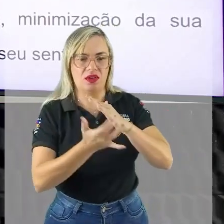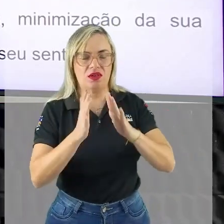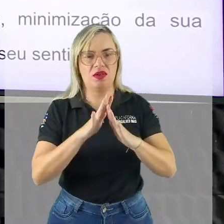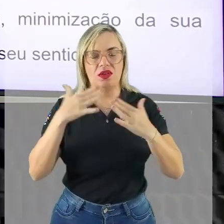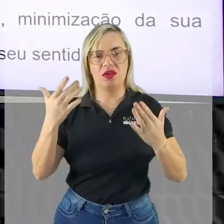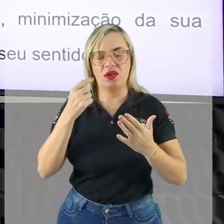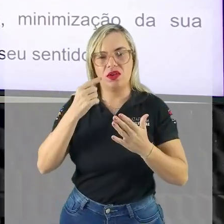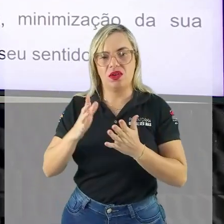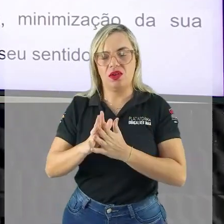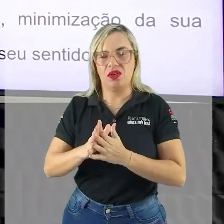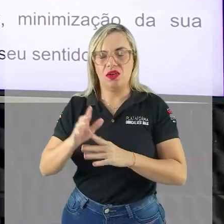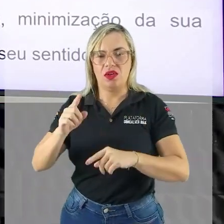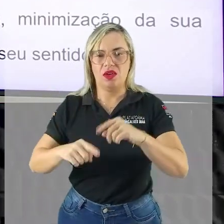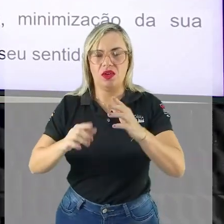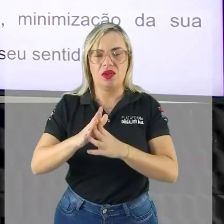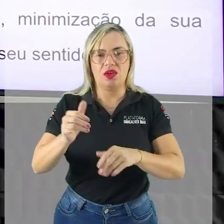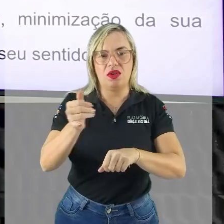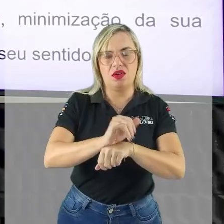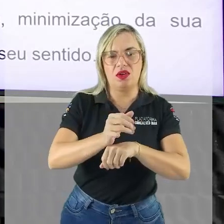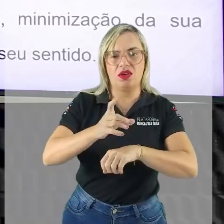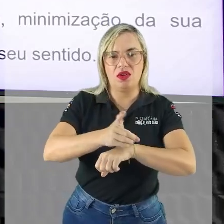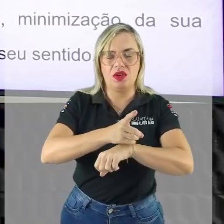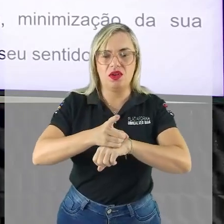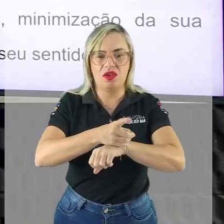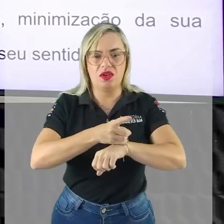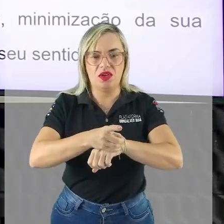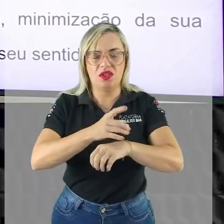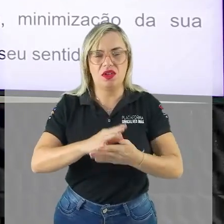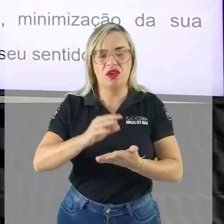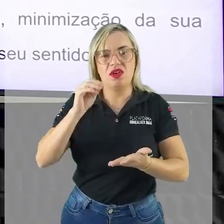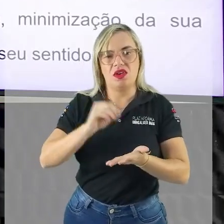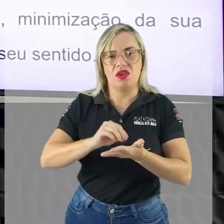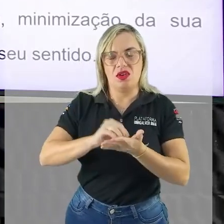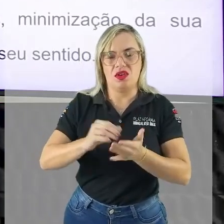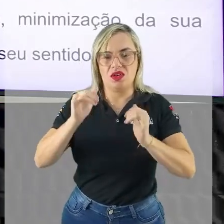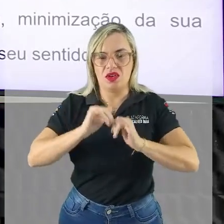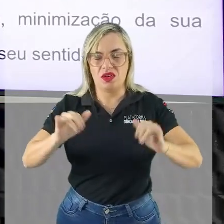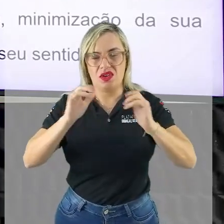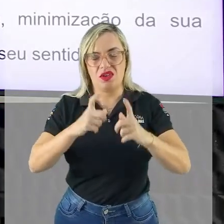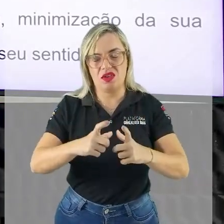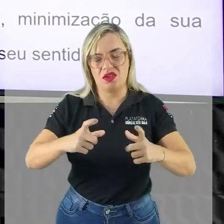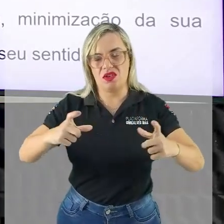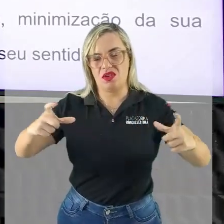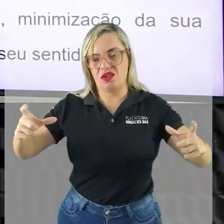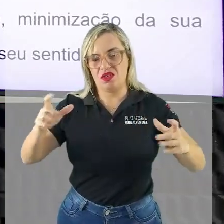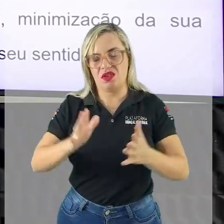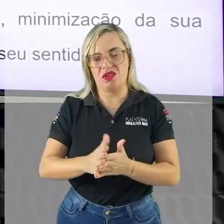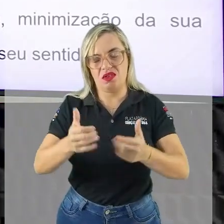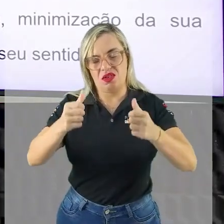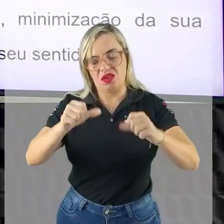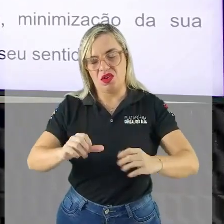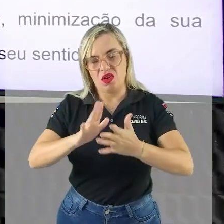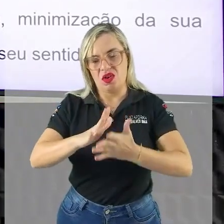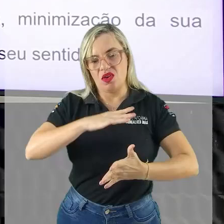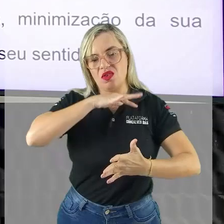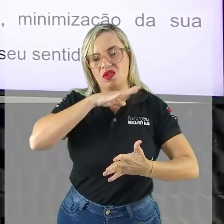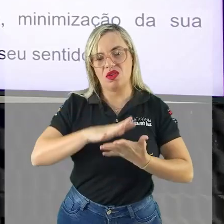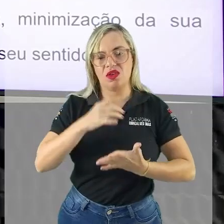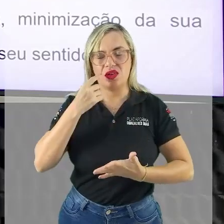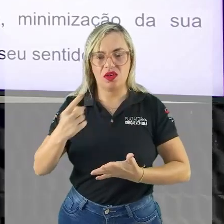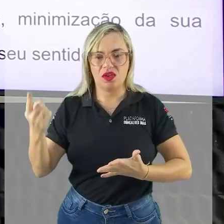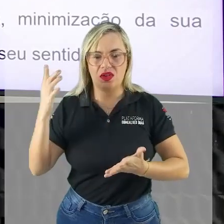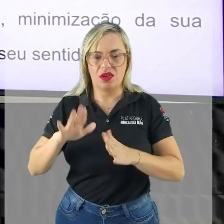sociais, dos mecanismos digitais, esse cenário de desinformação ficou ainda maior, mais amplo e mais prejudicial, tá?